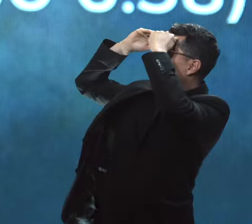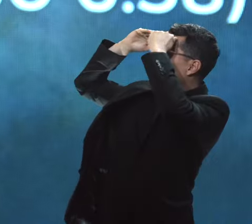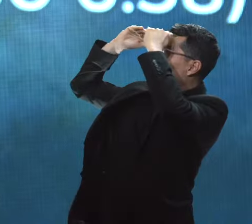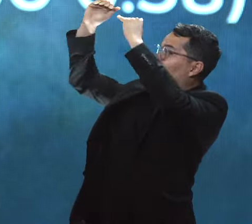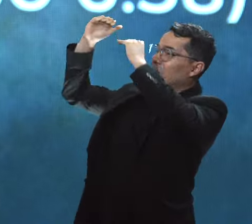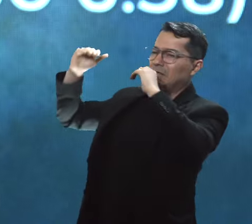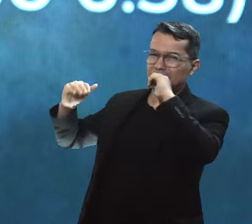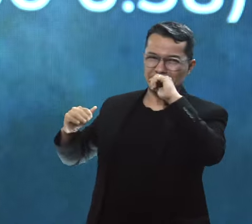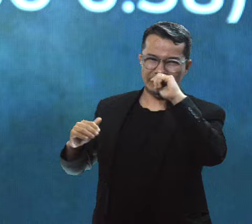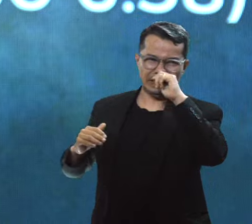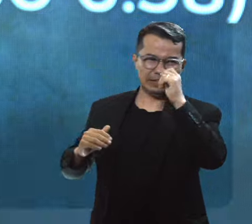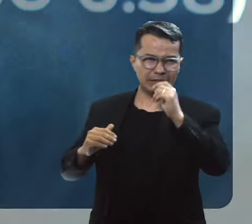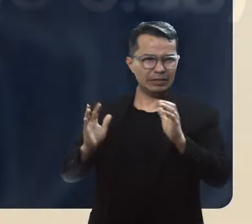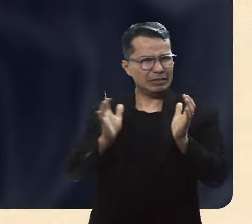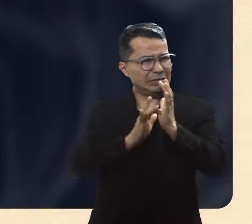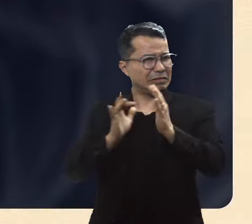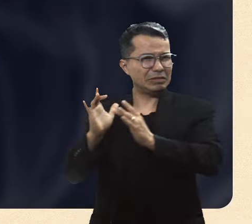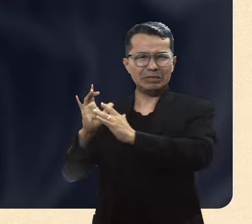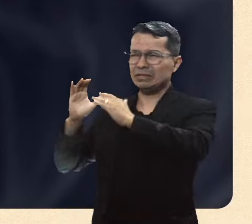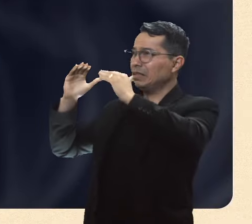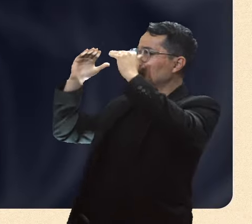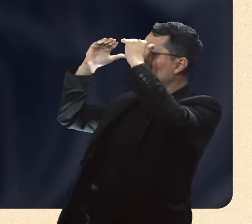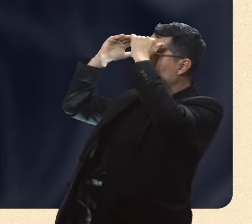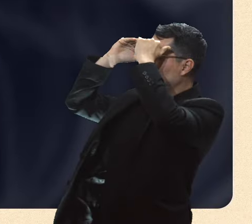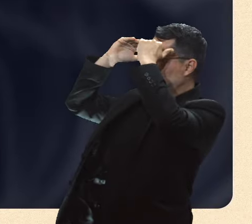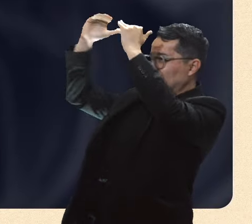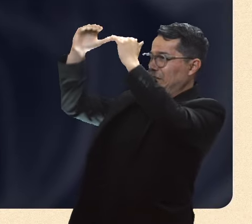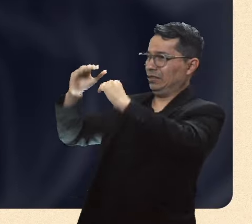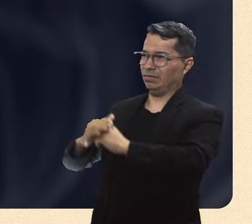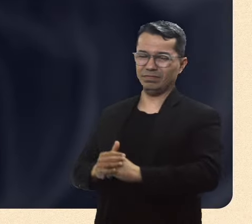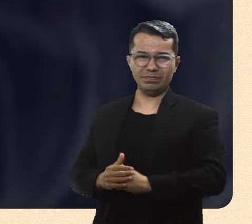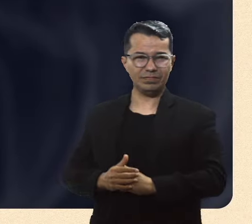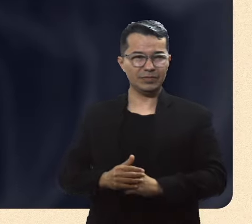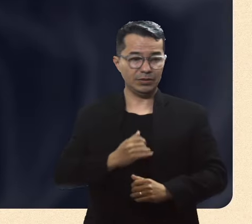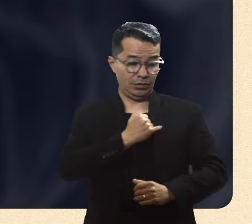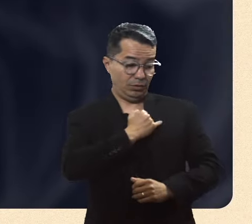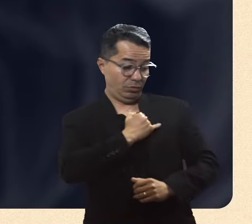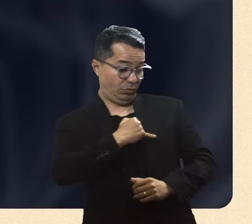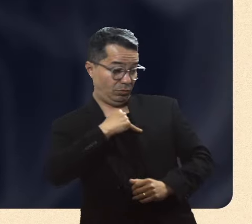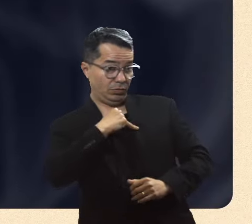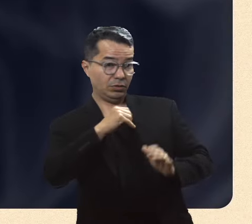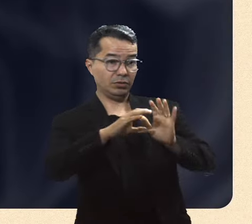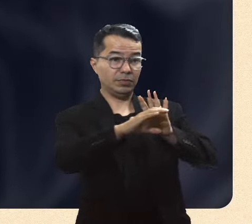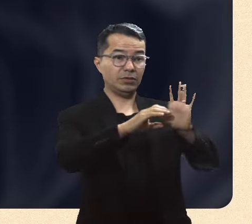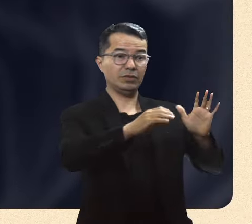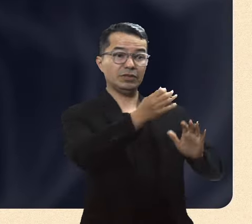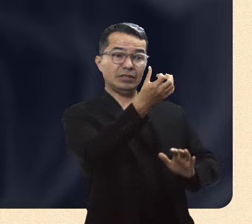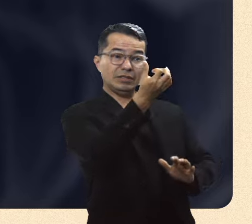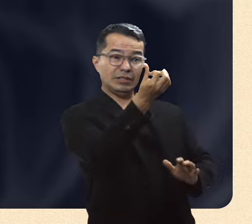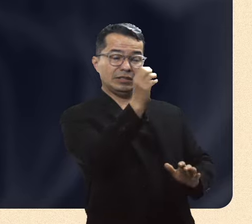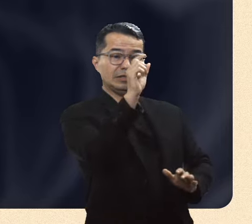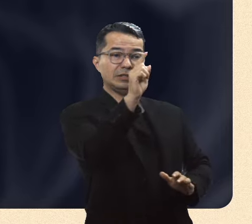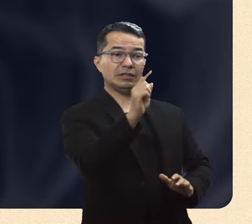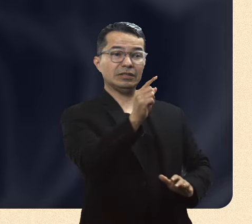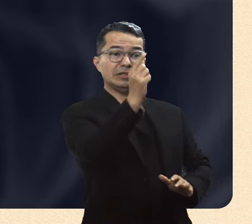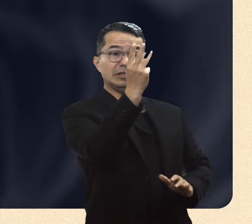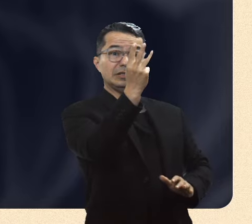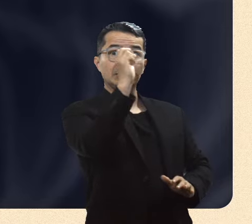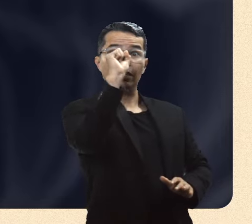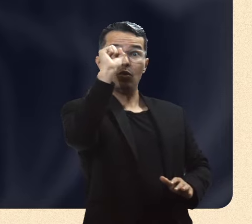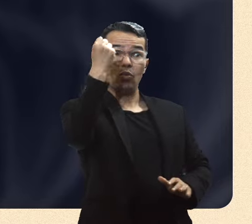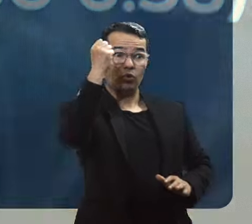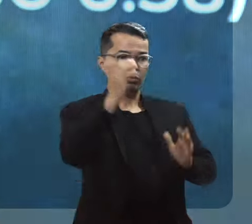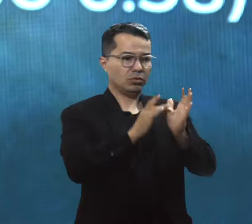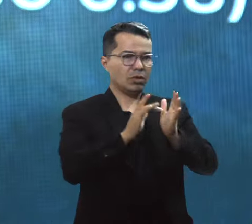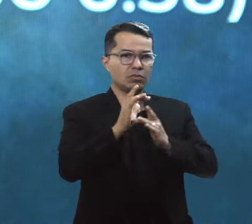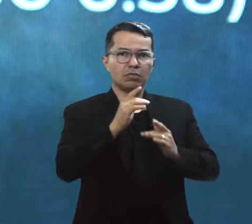De Deus até a morte. João 6,38 diz: pois desci do céu, não para fazer a minha vontade,